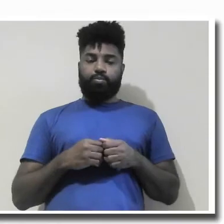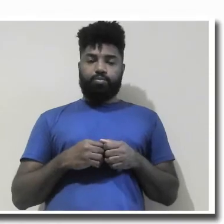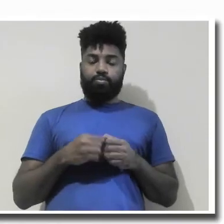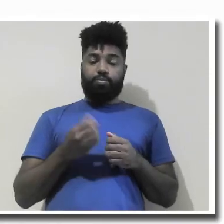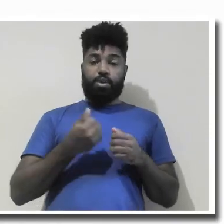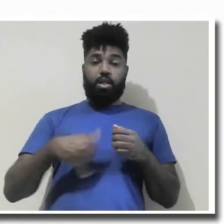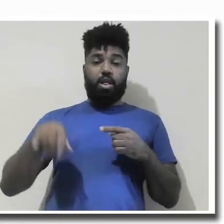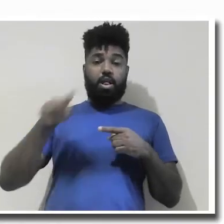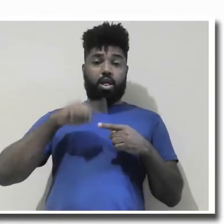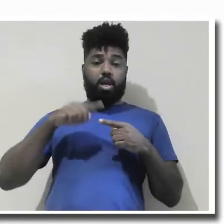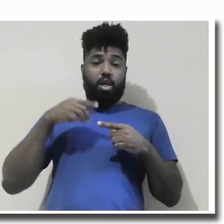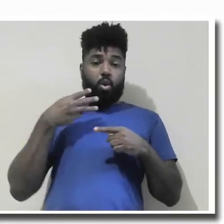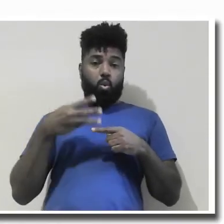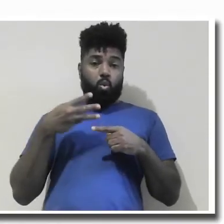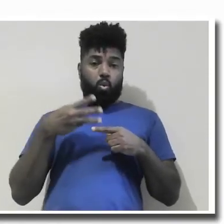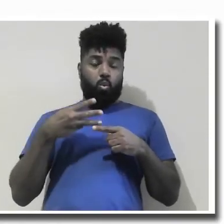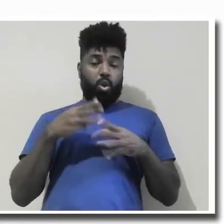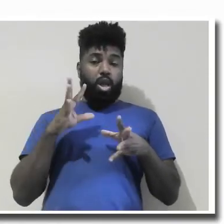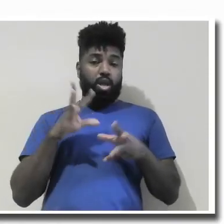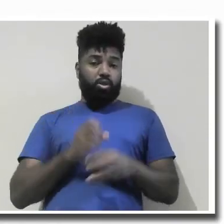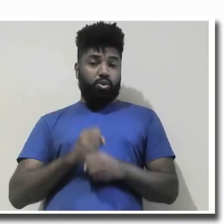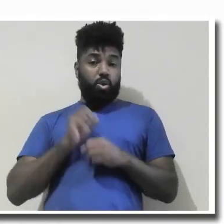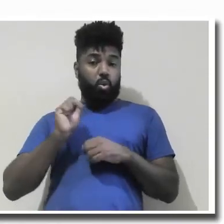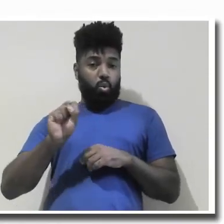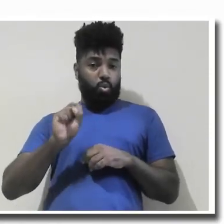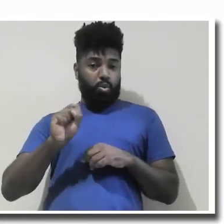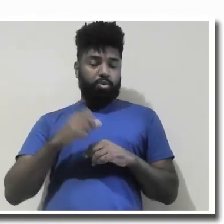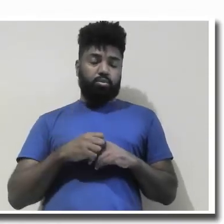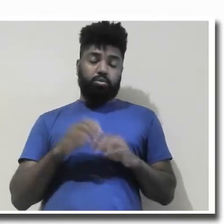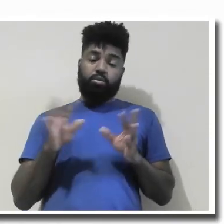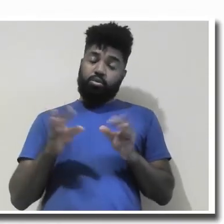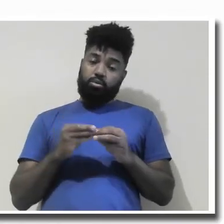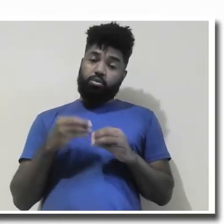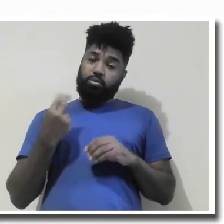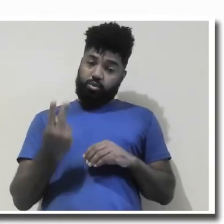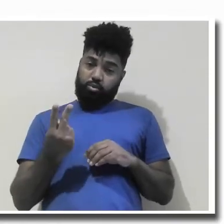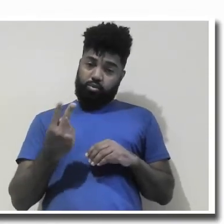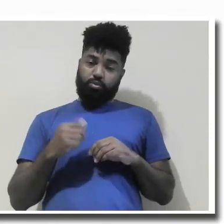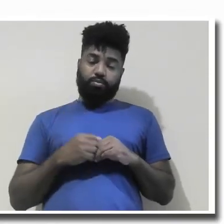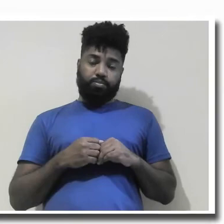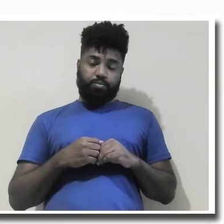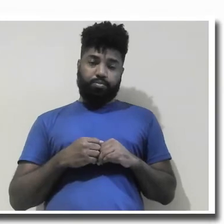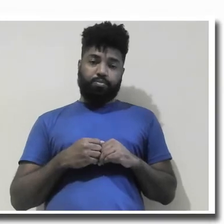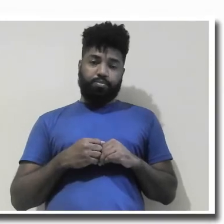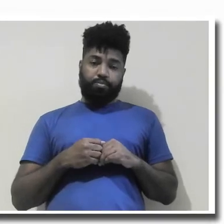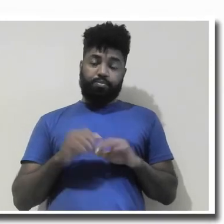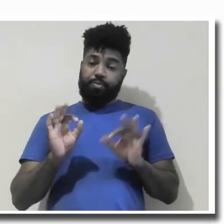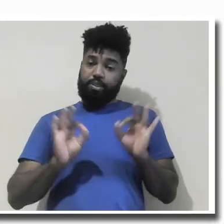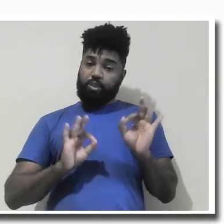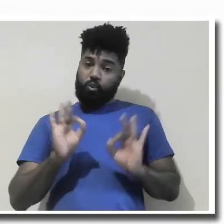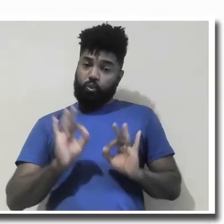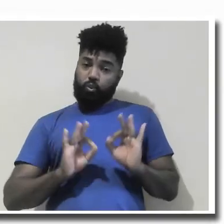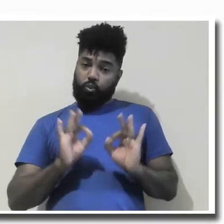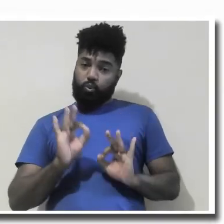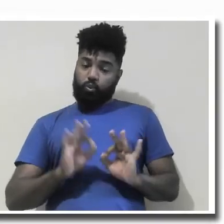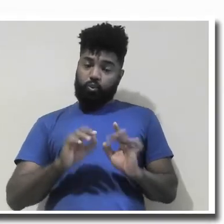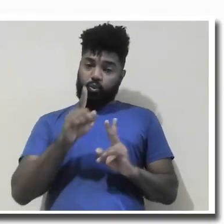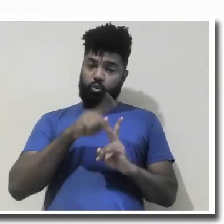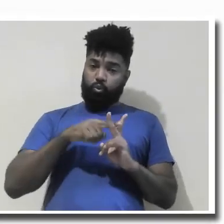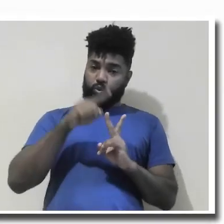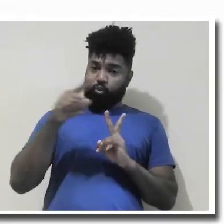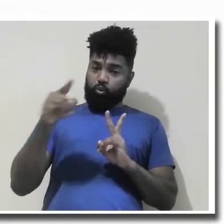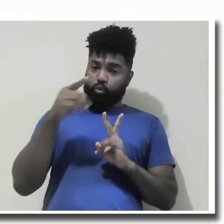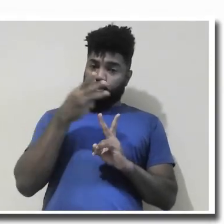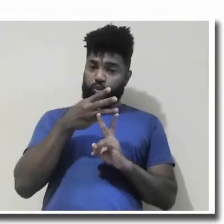elevado ao cubo que dá 8. É o 2. Para resolvermos a raiz cúbica de 27,